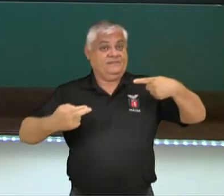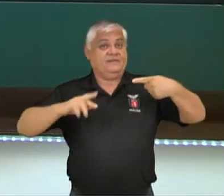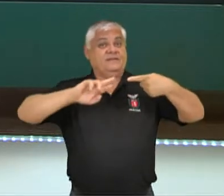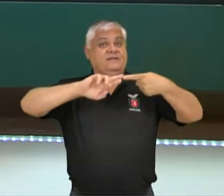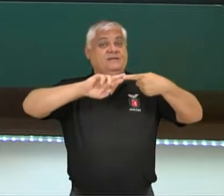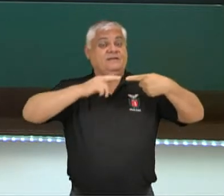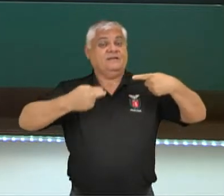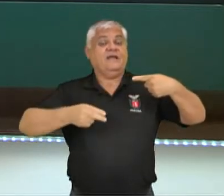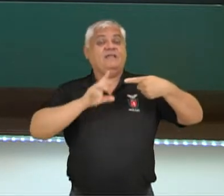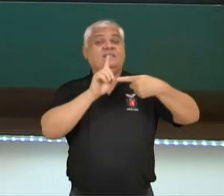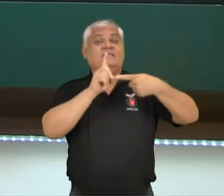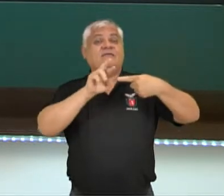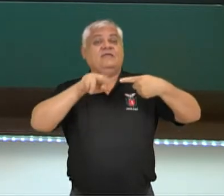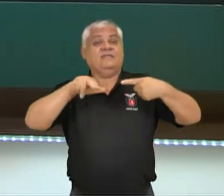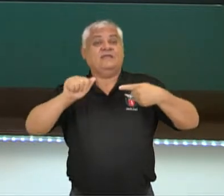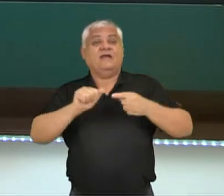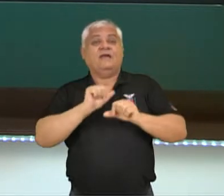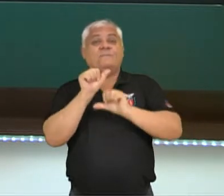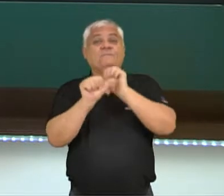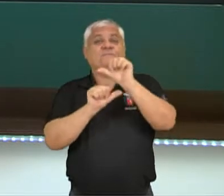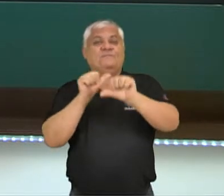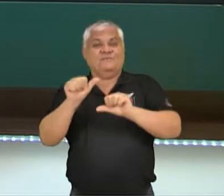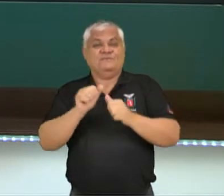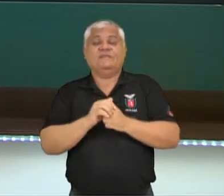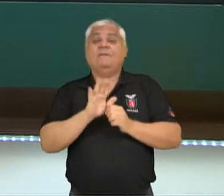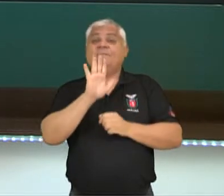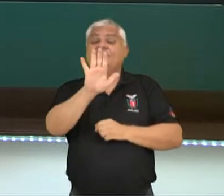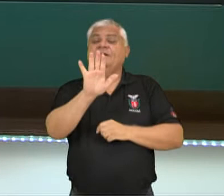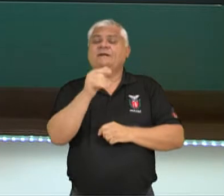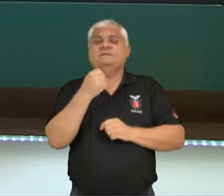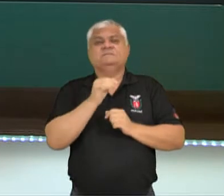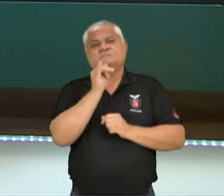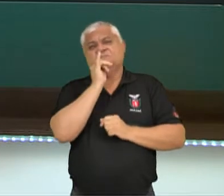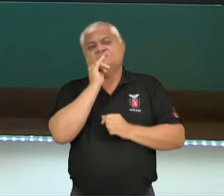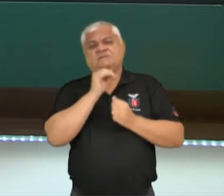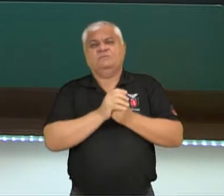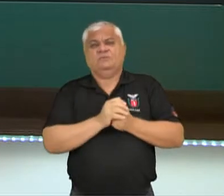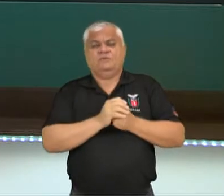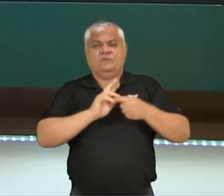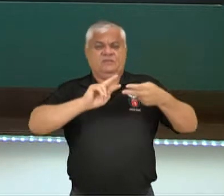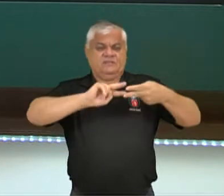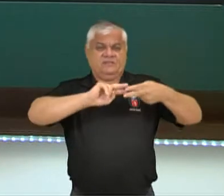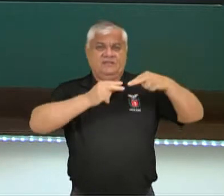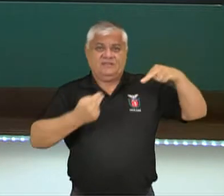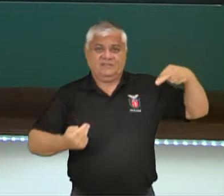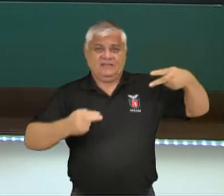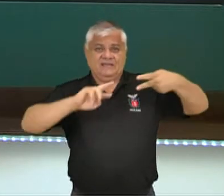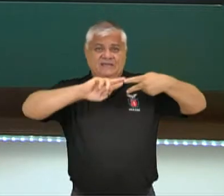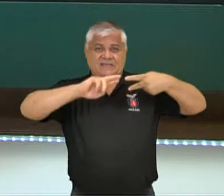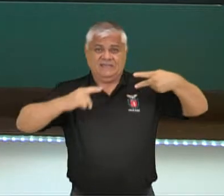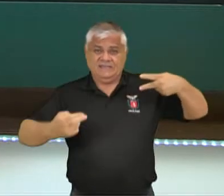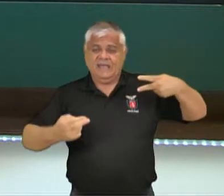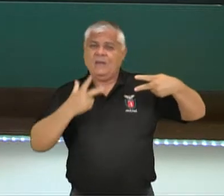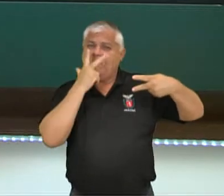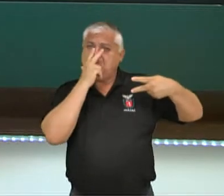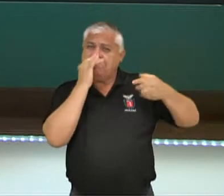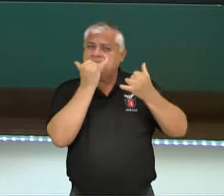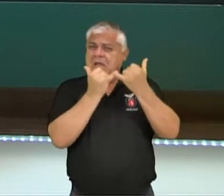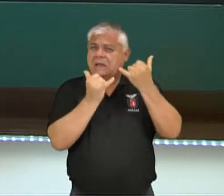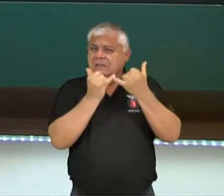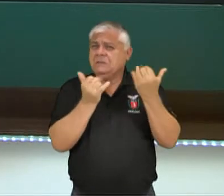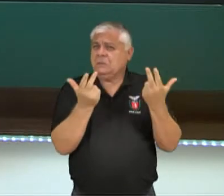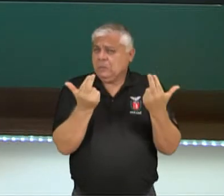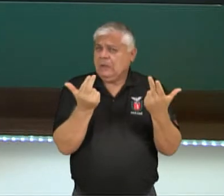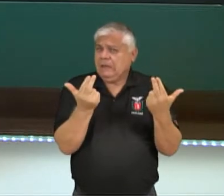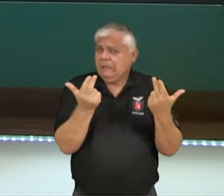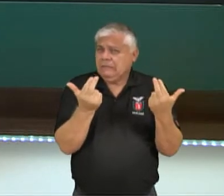envolve, então, uma mudança de linguagem. Só que pensem que DNA e RNA, eles estão falando praticamente a mesma